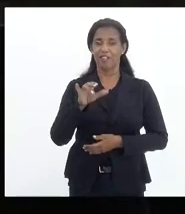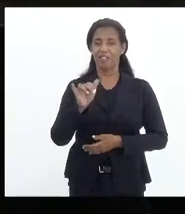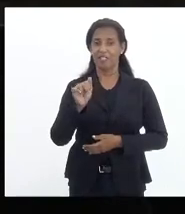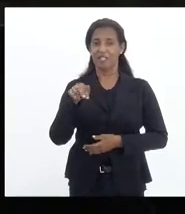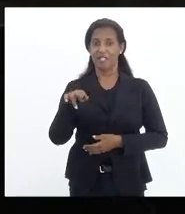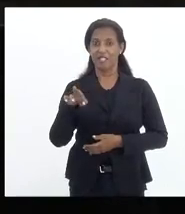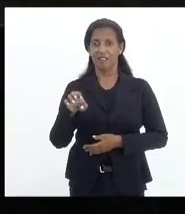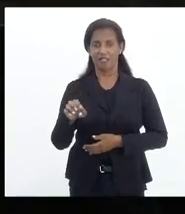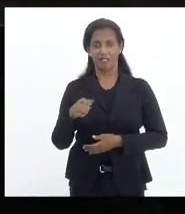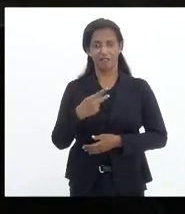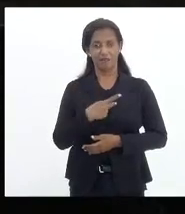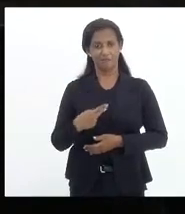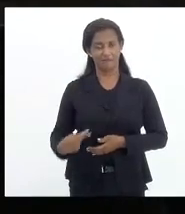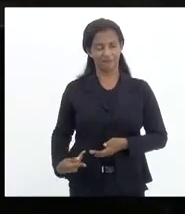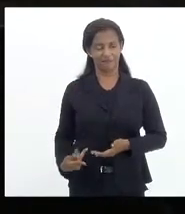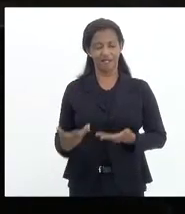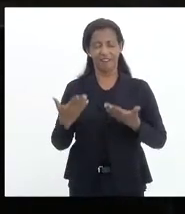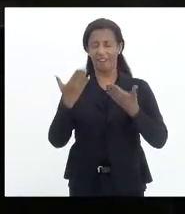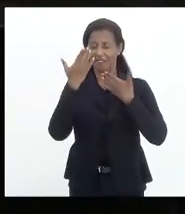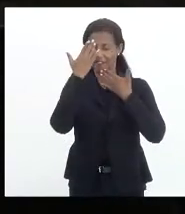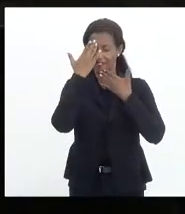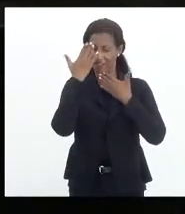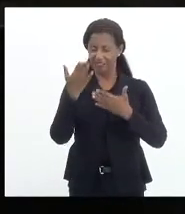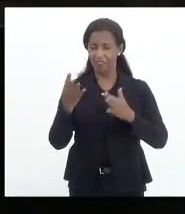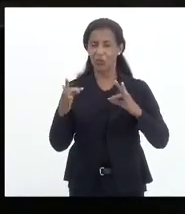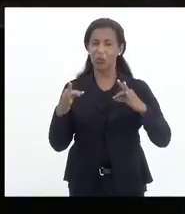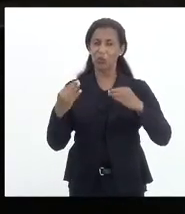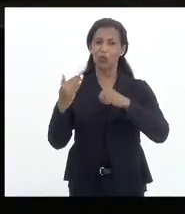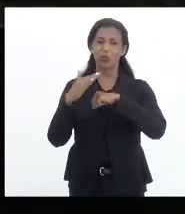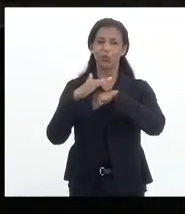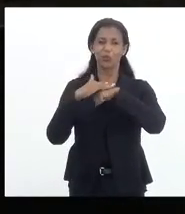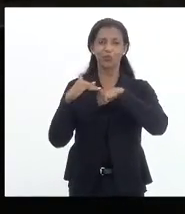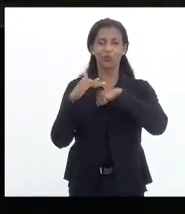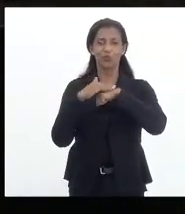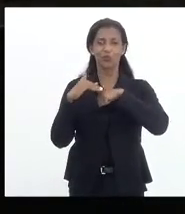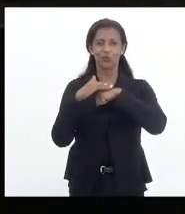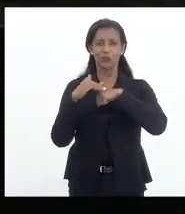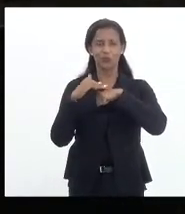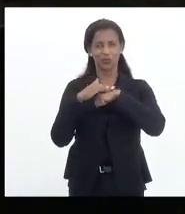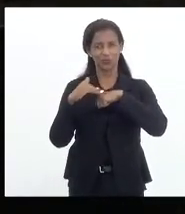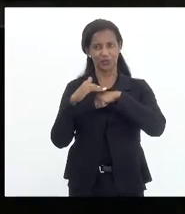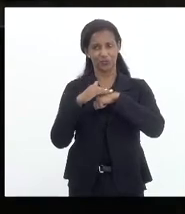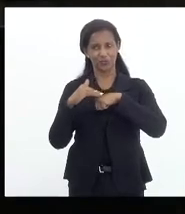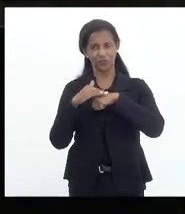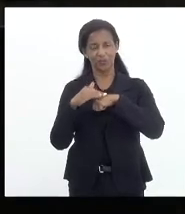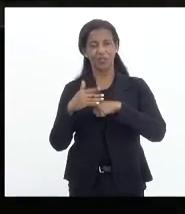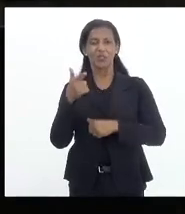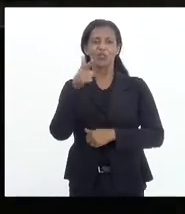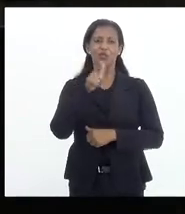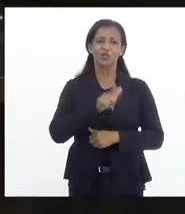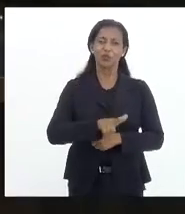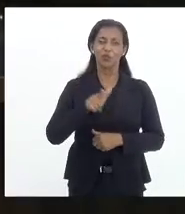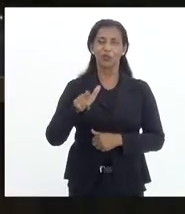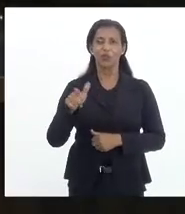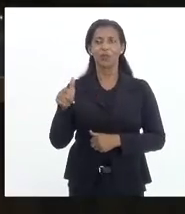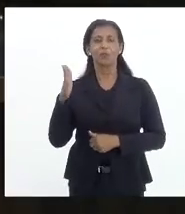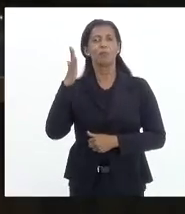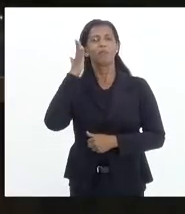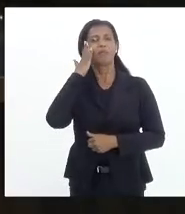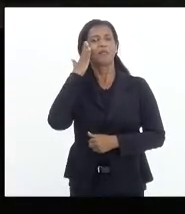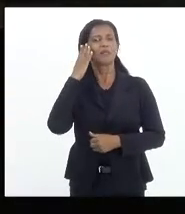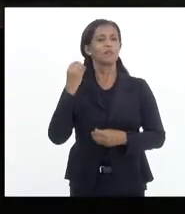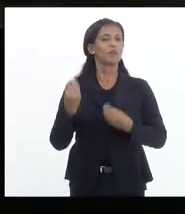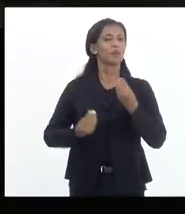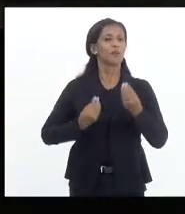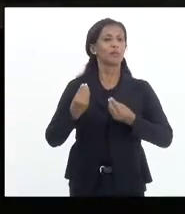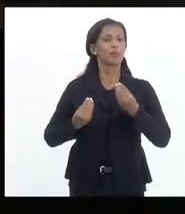de hoje agradecer a você viu França todo seu carinho você ter ligado por diversas vezes para saber como eu